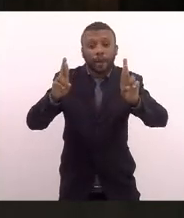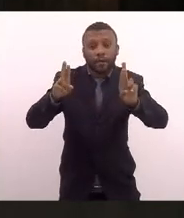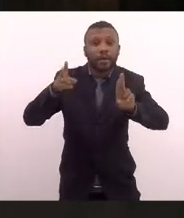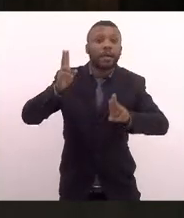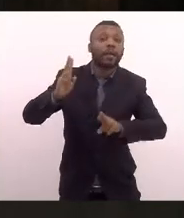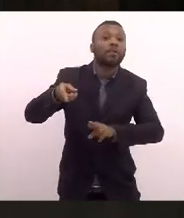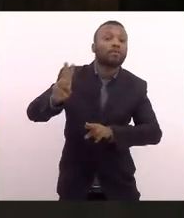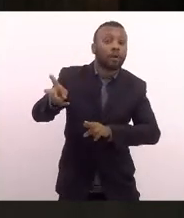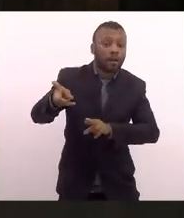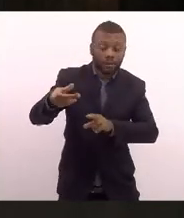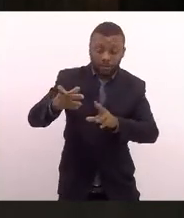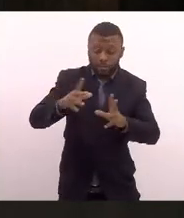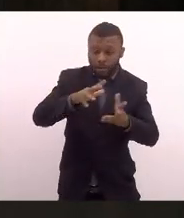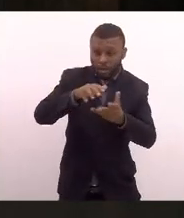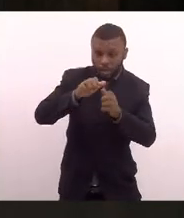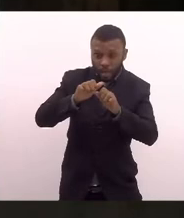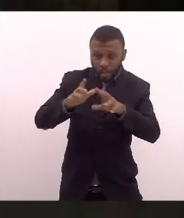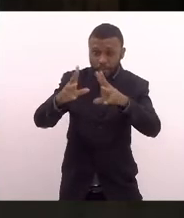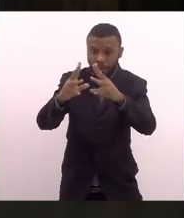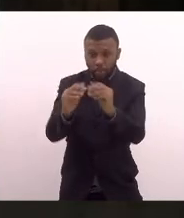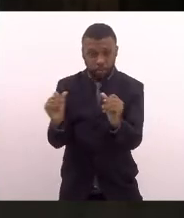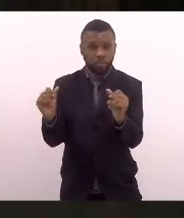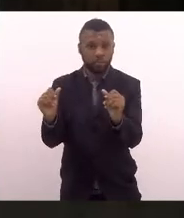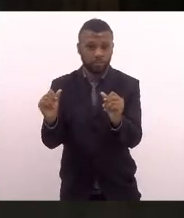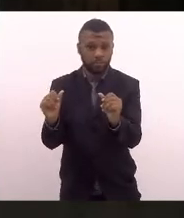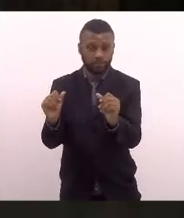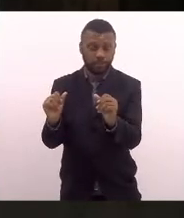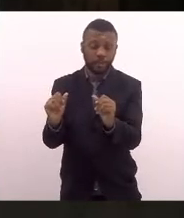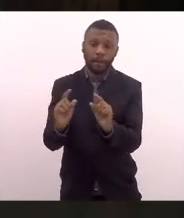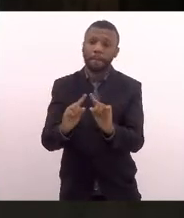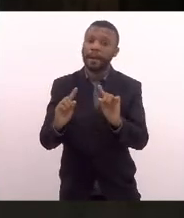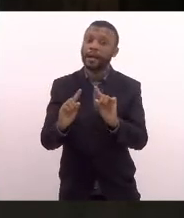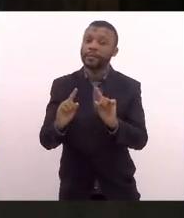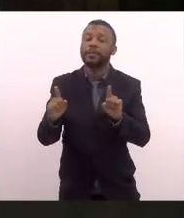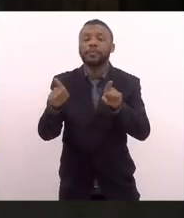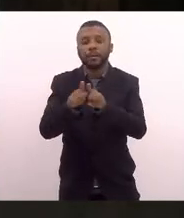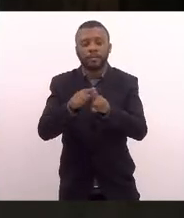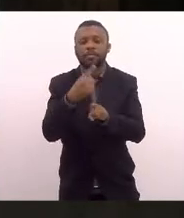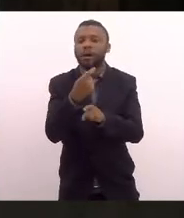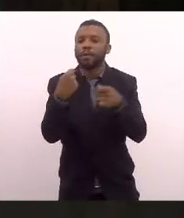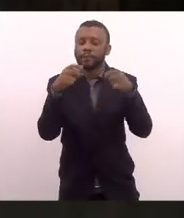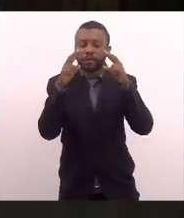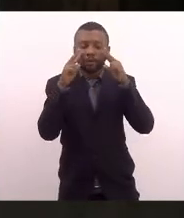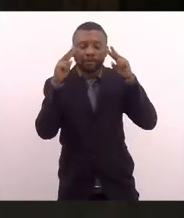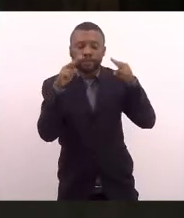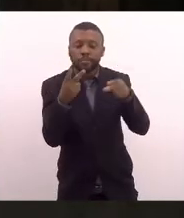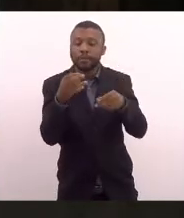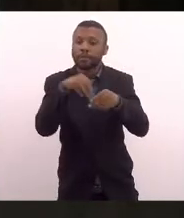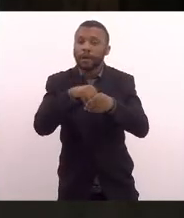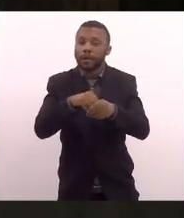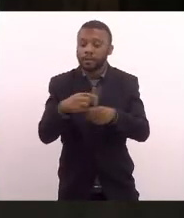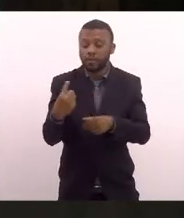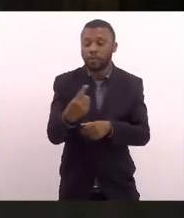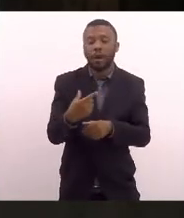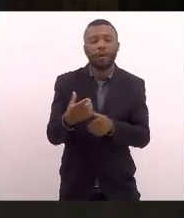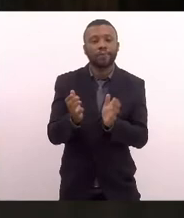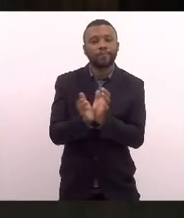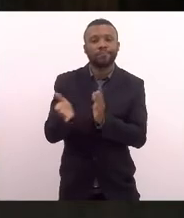após Covid. Mas a gente tem que ter um reconhecimento interno entre nós mesmos.